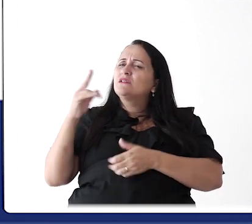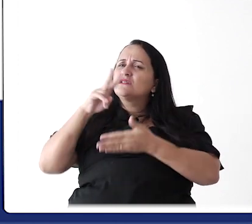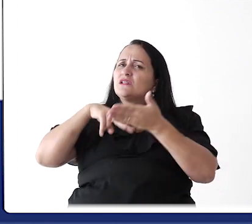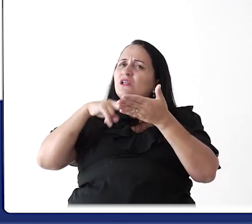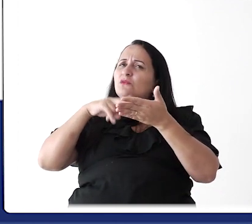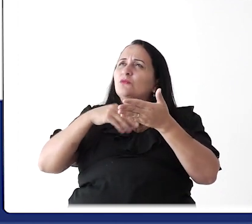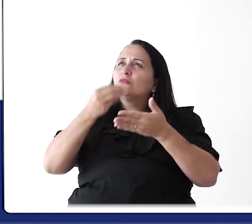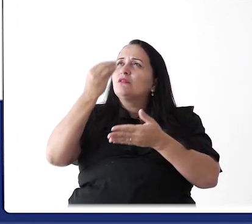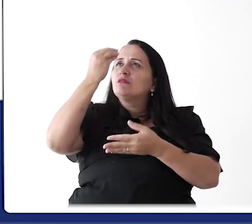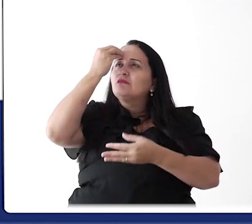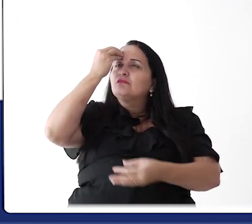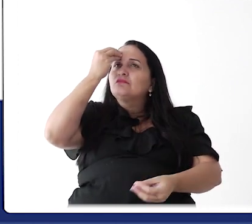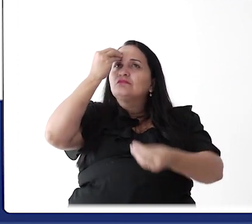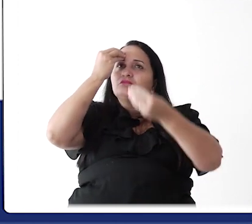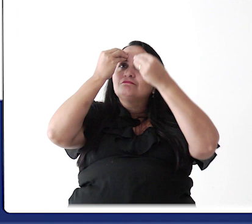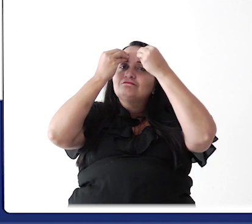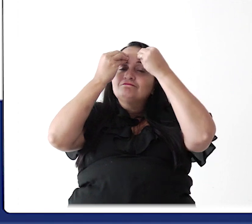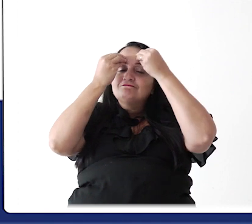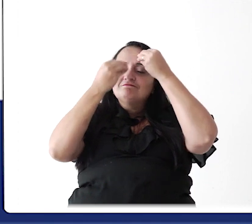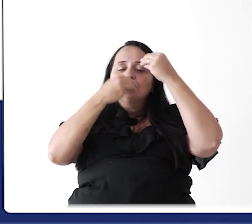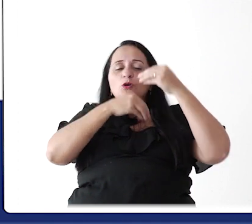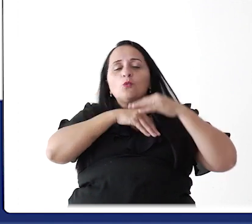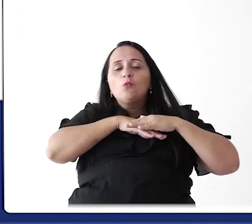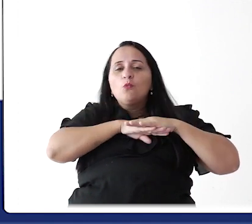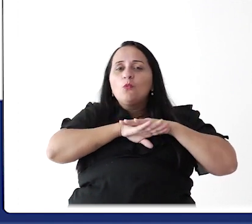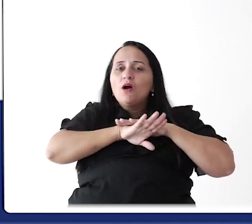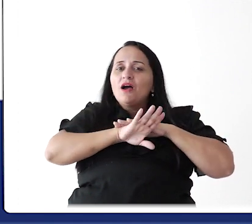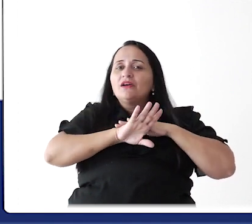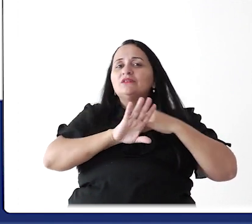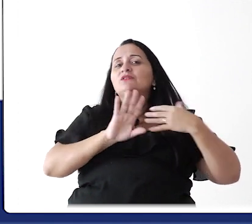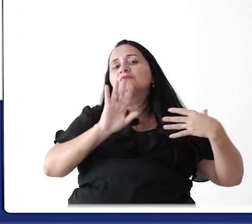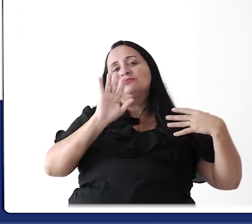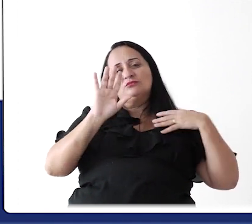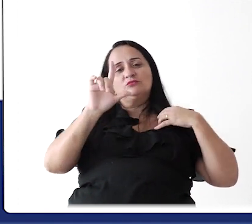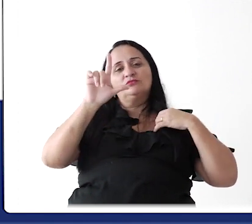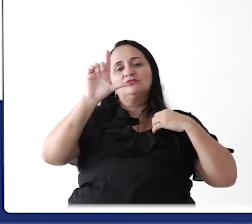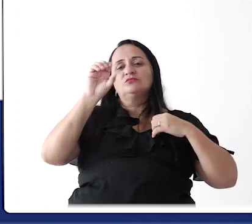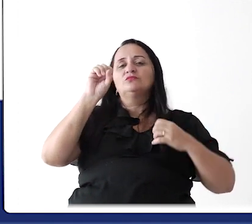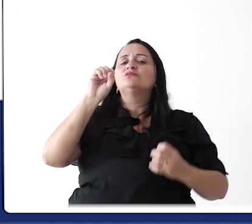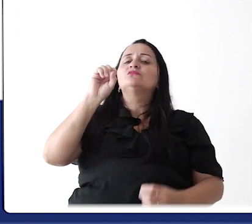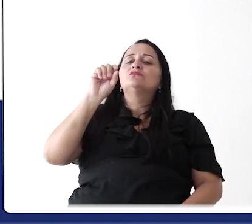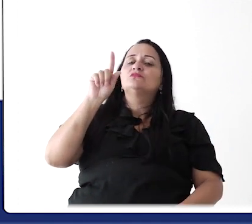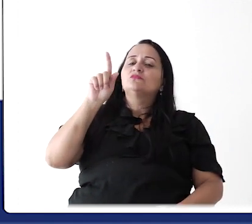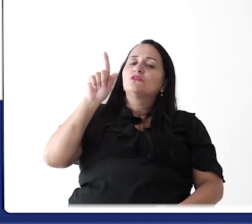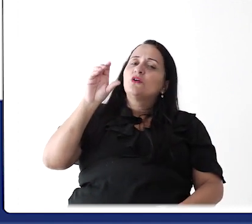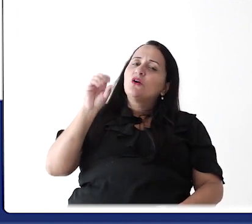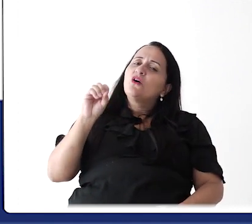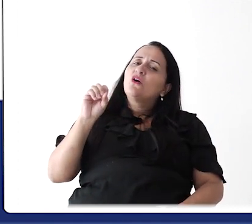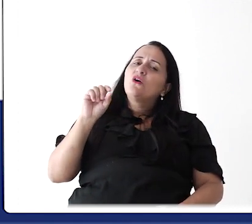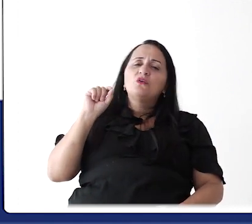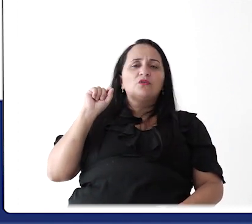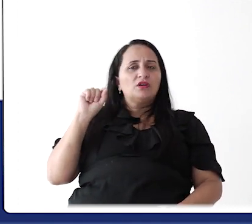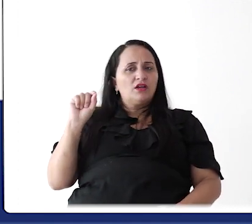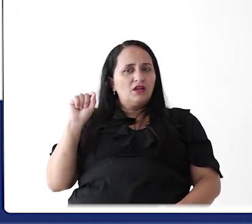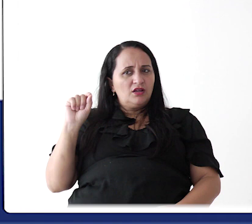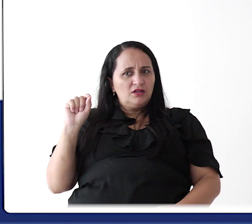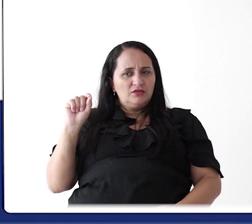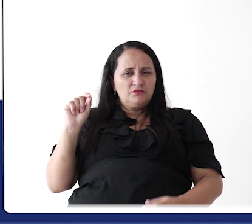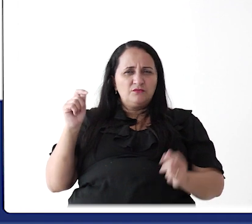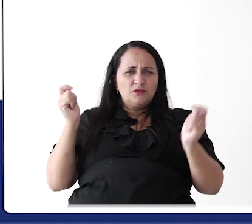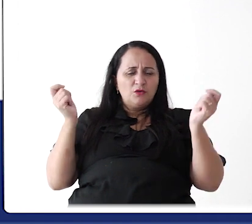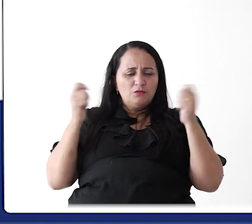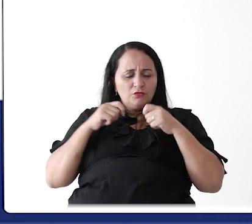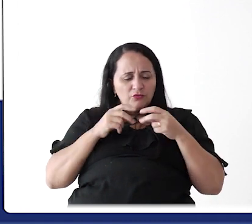ainda em mim? No trecho, esse conectivo, logo que pude decifrar as